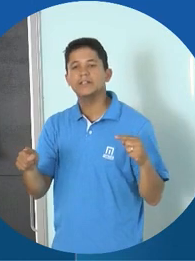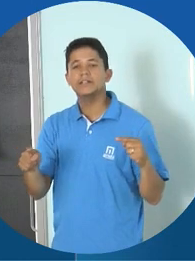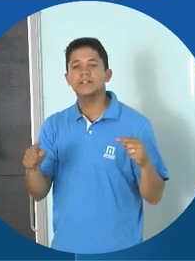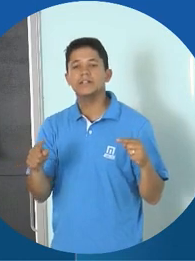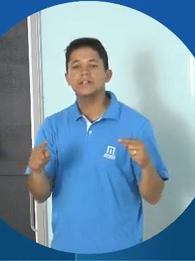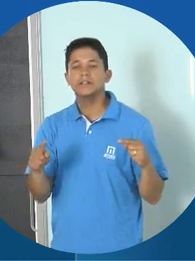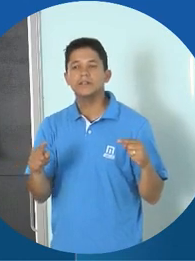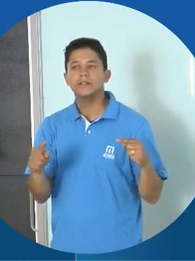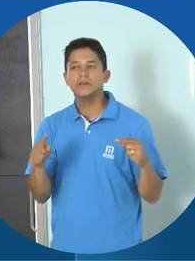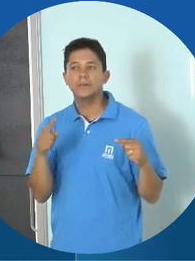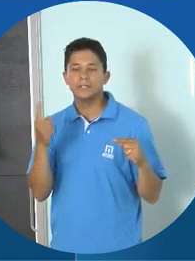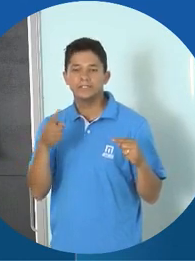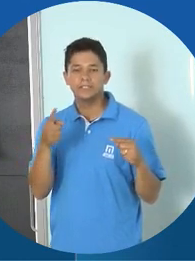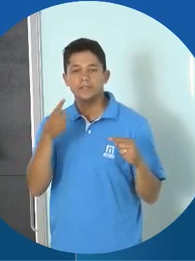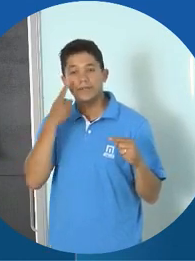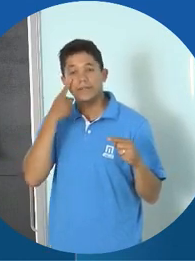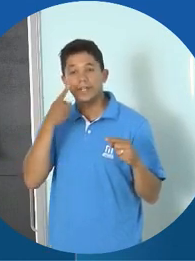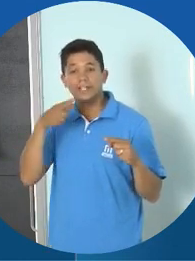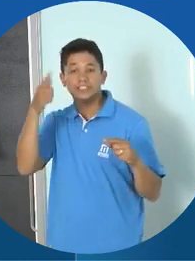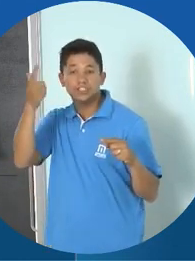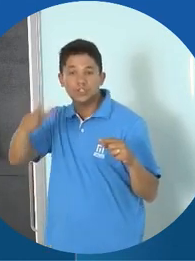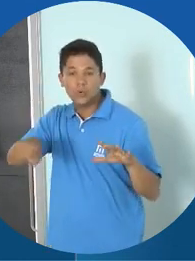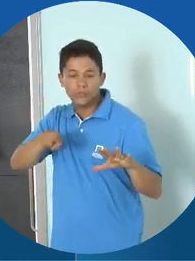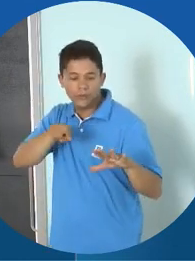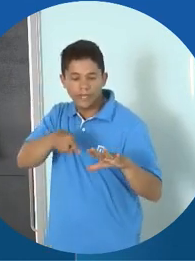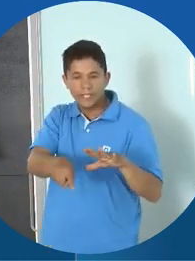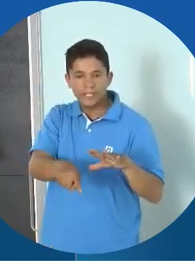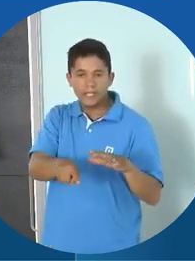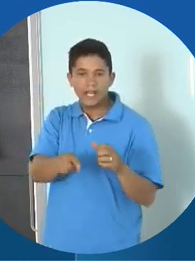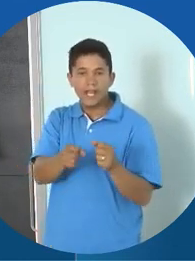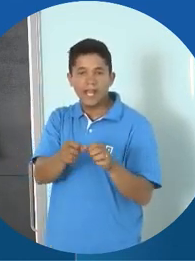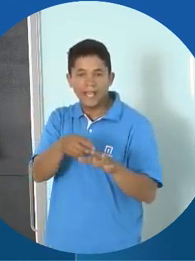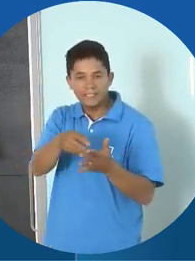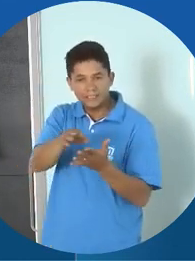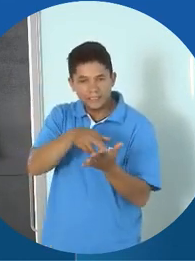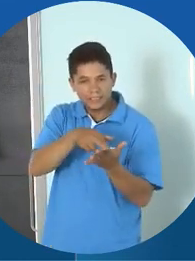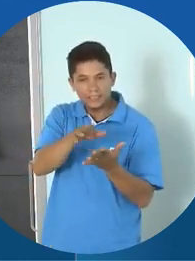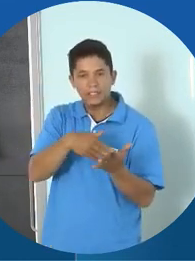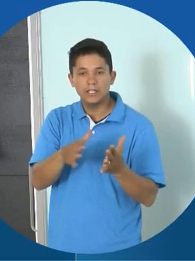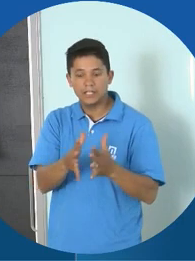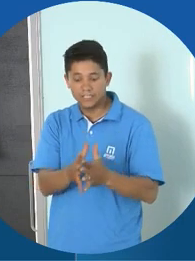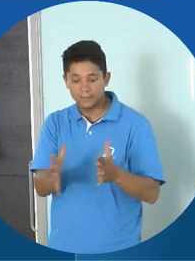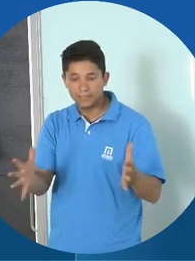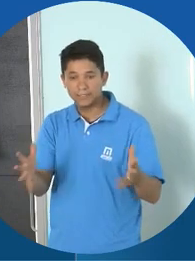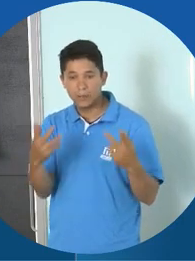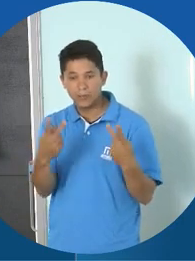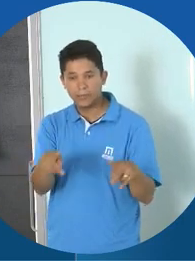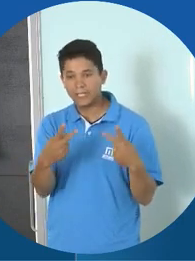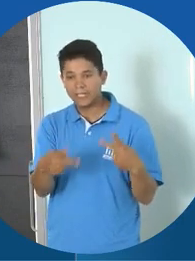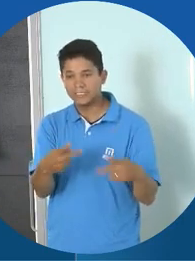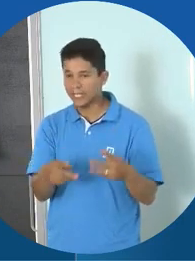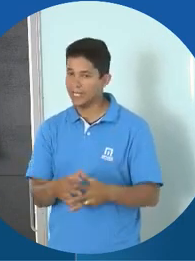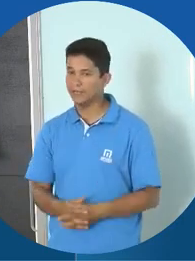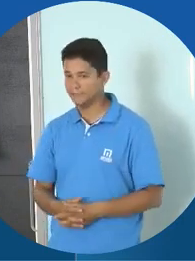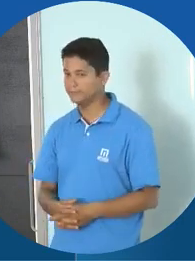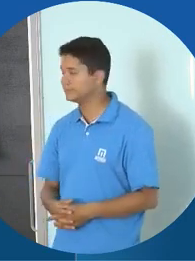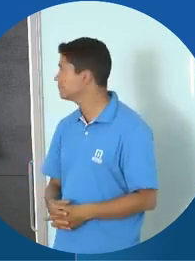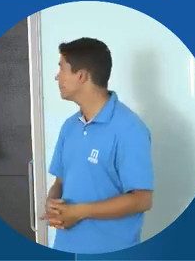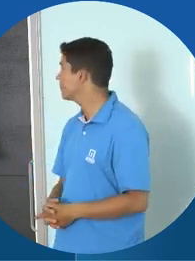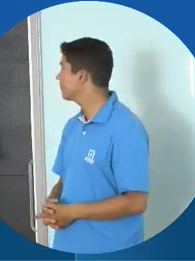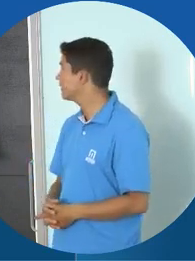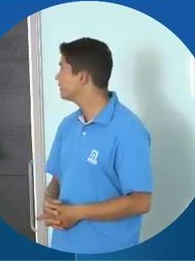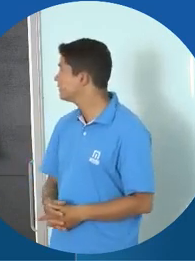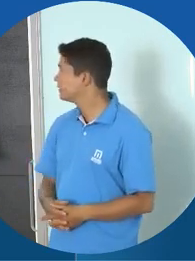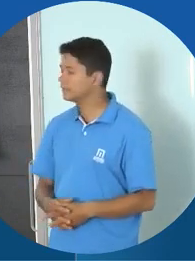das resinas aqui em função dessa expansão, da propriedade de expansão desse material. Nós conseguimos